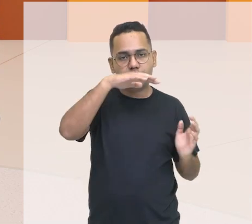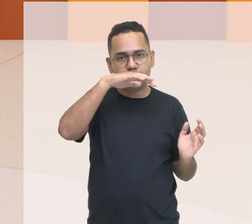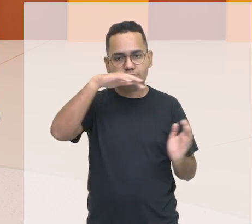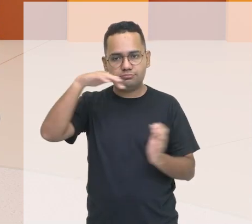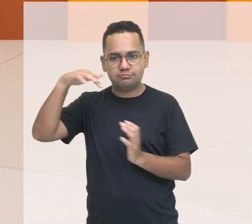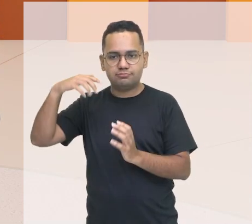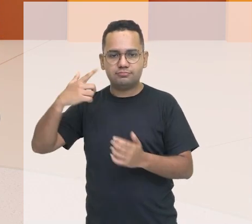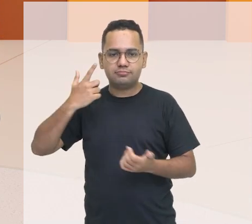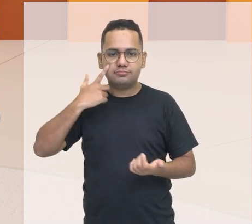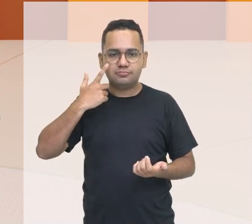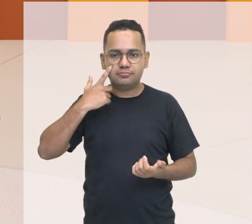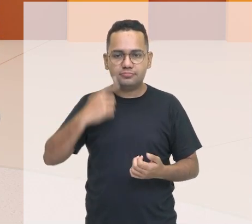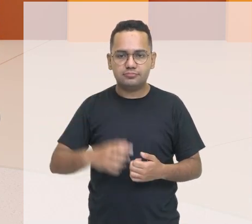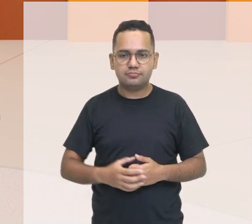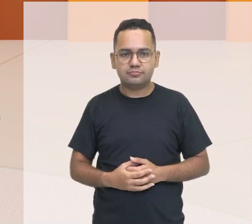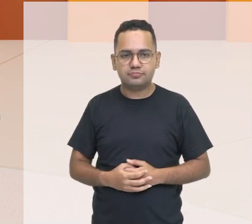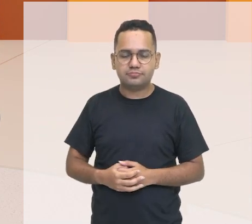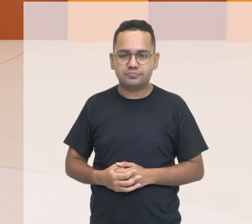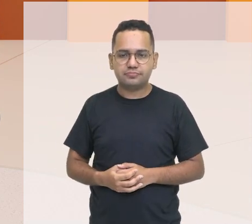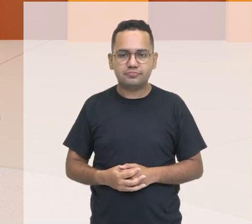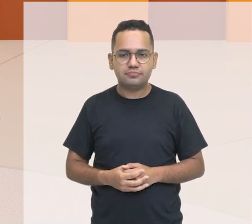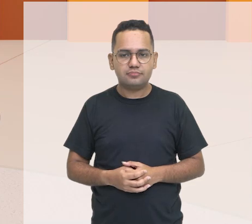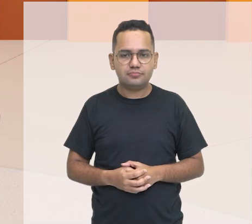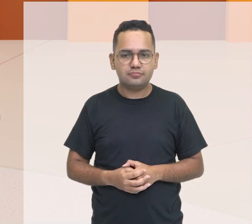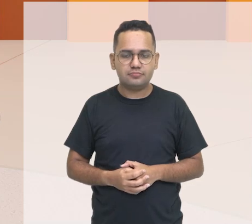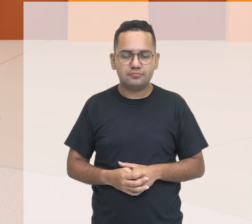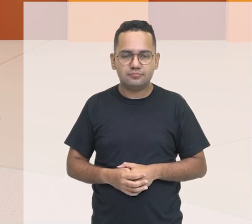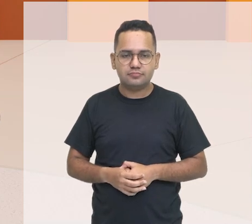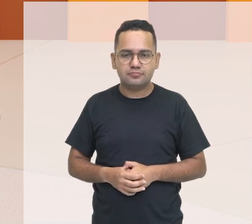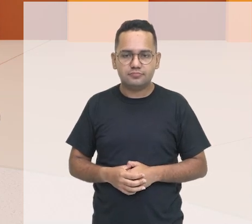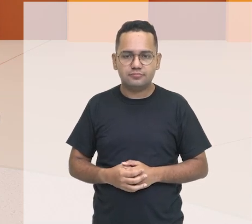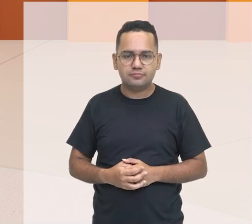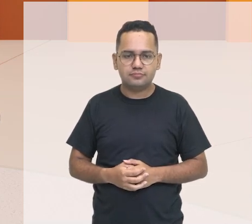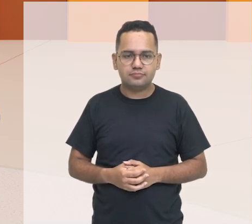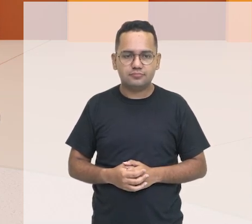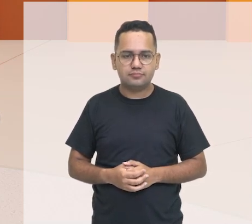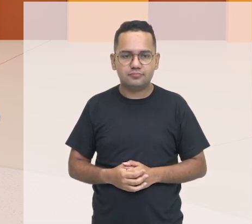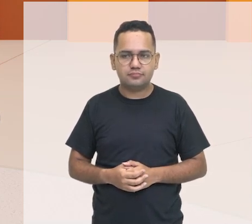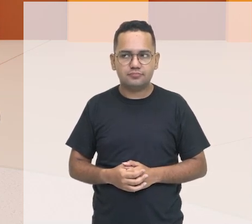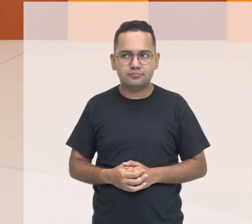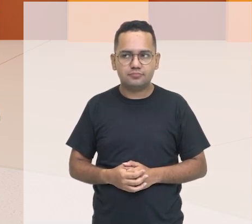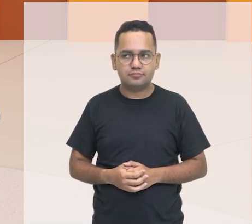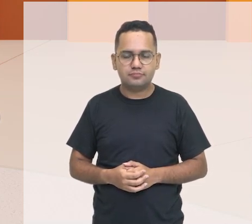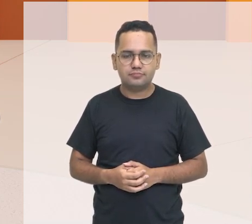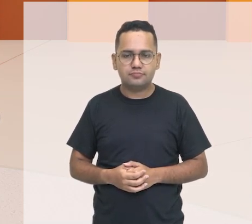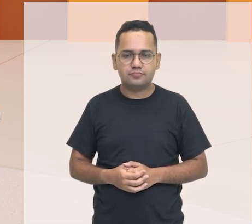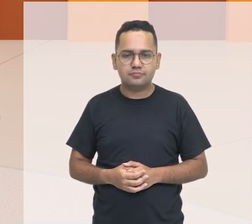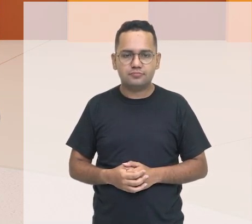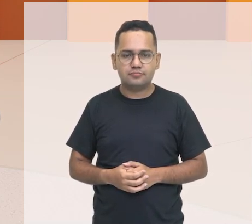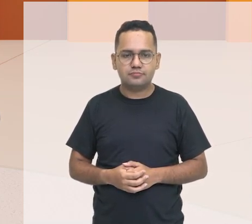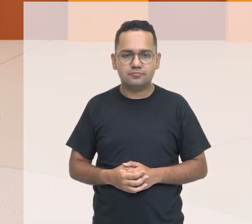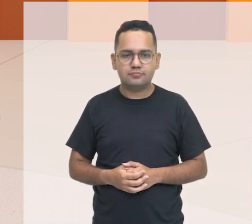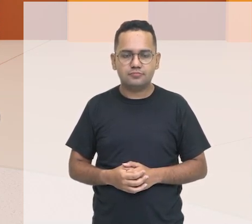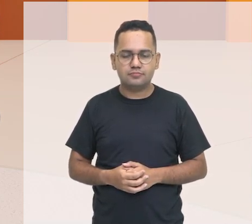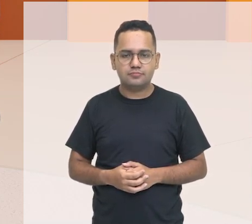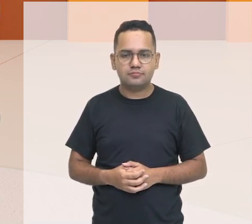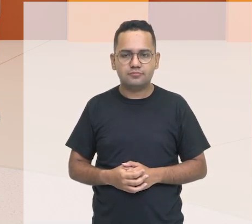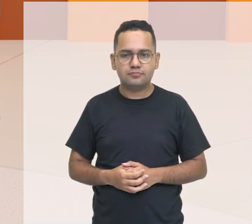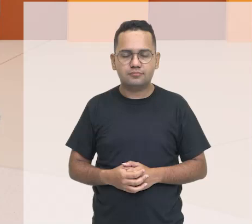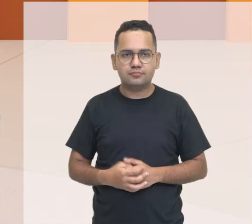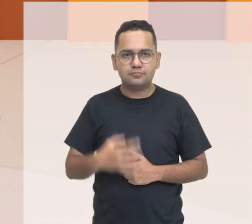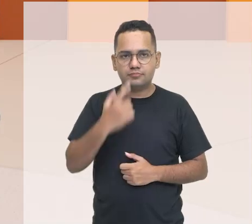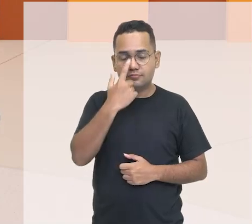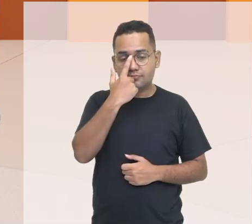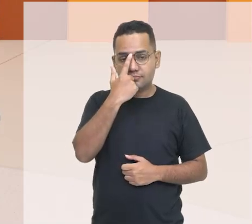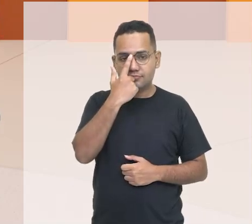verificar um pouco, né, e vamos ser inseridos no contexto deles. Olha só, como a gente pode verificar